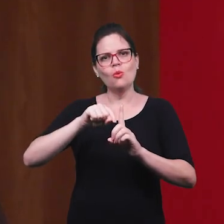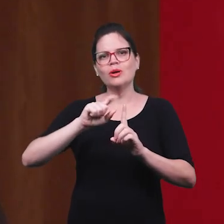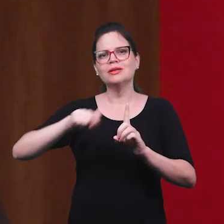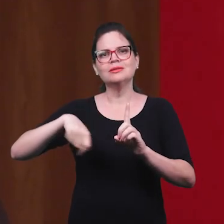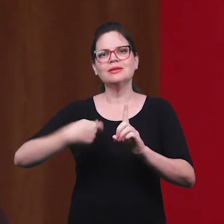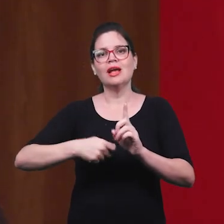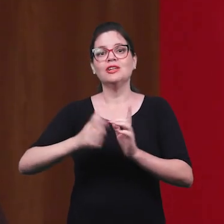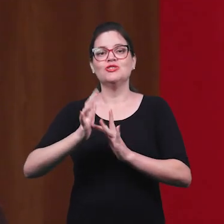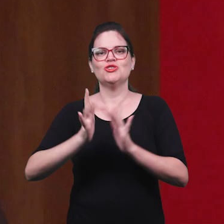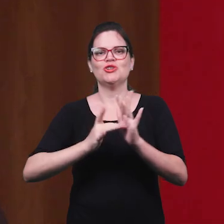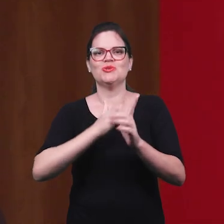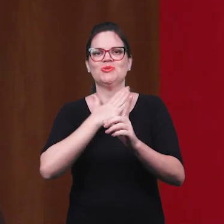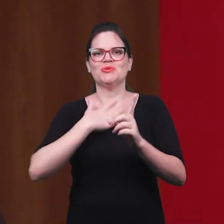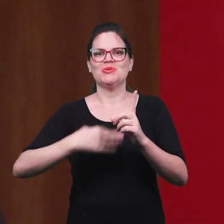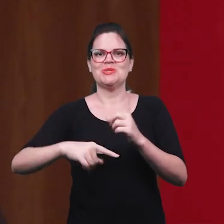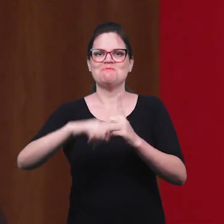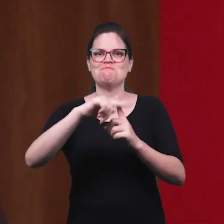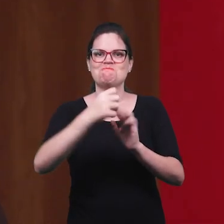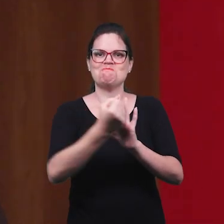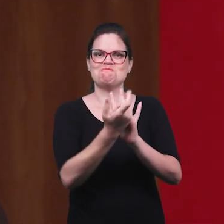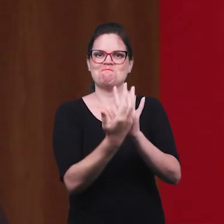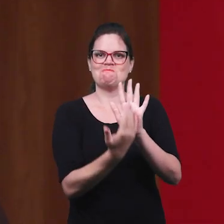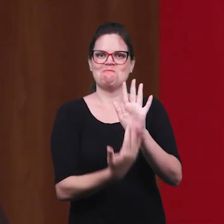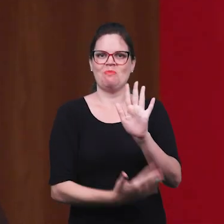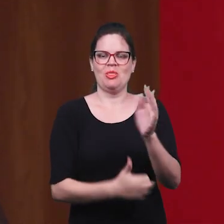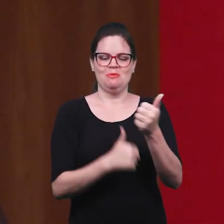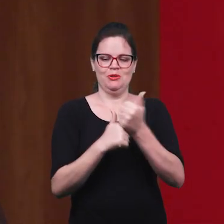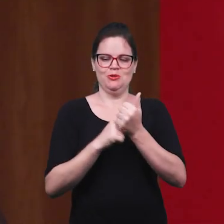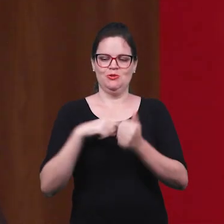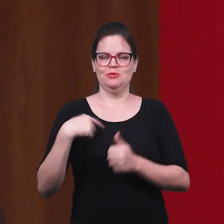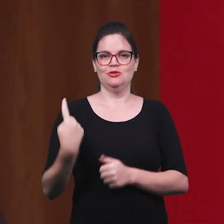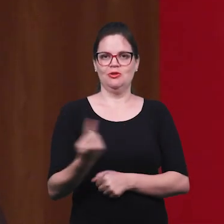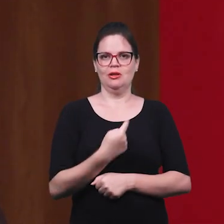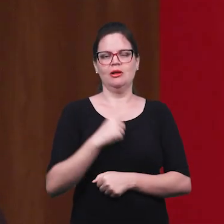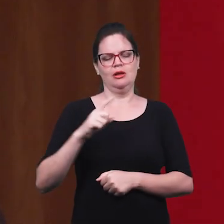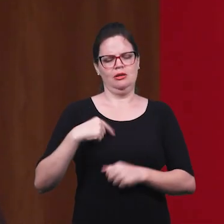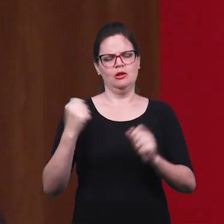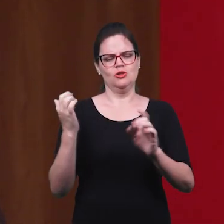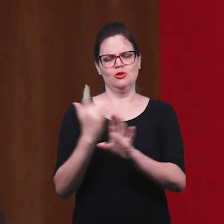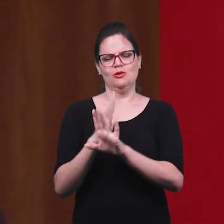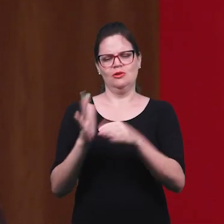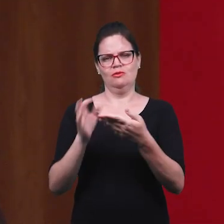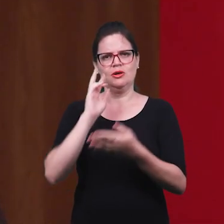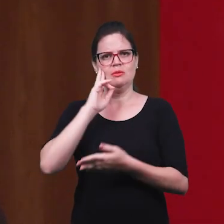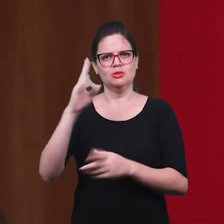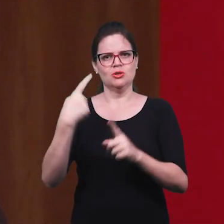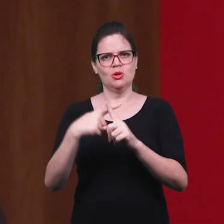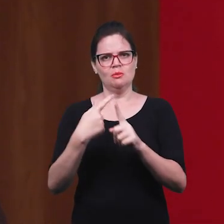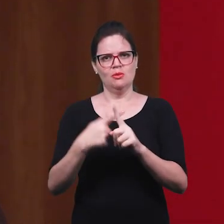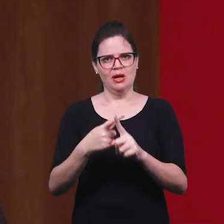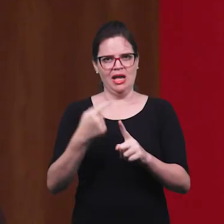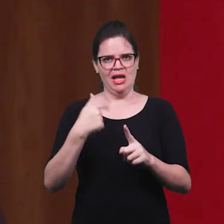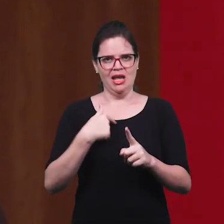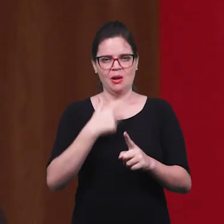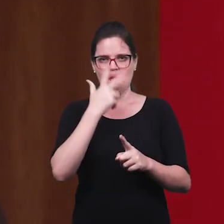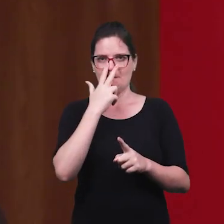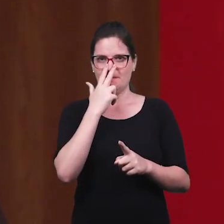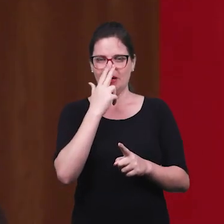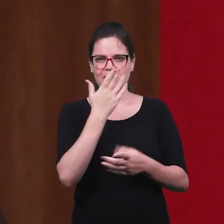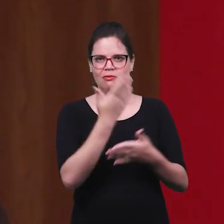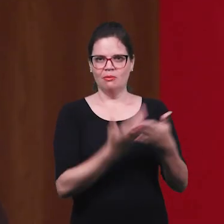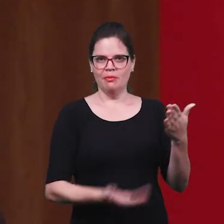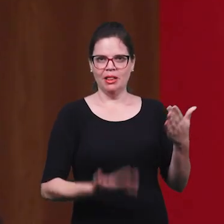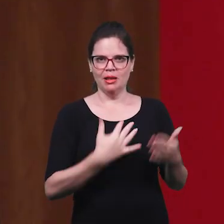que possamos ter vida e vida eterna. Então nós glorificamos ao Senhor porque hoje nós não precisamos entregar os nossos filhos para este